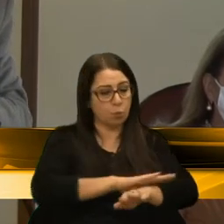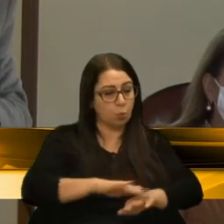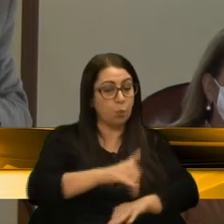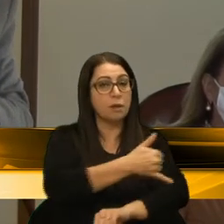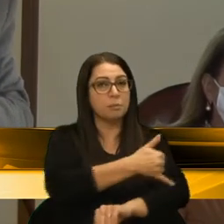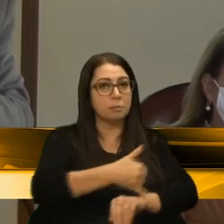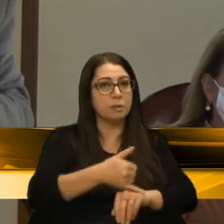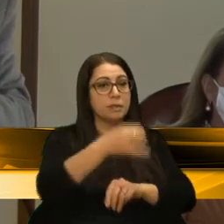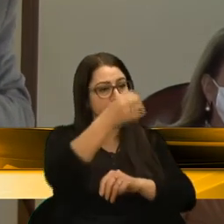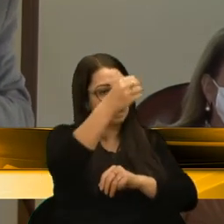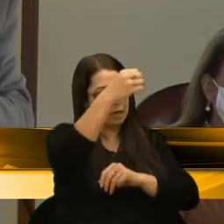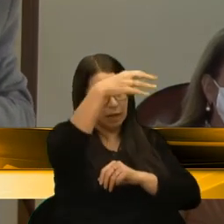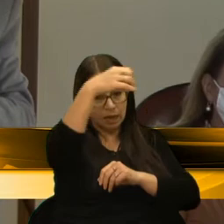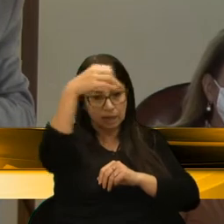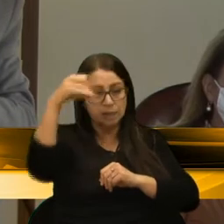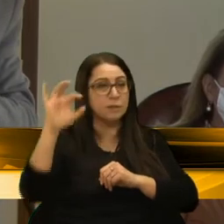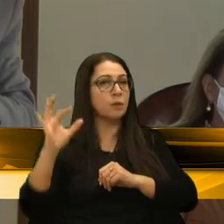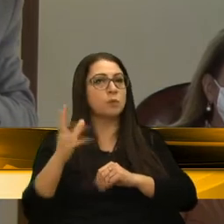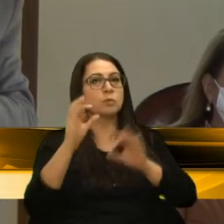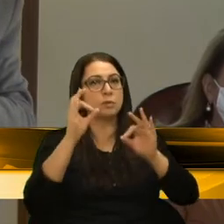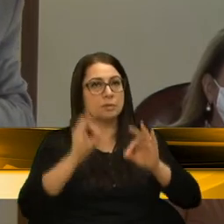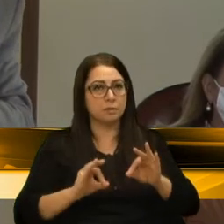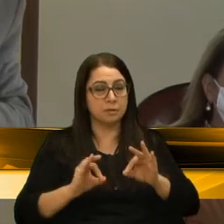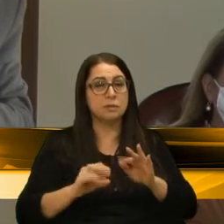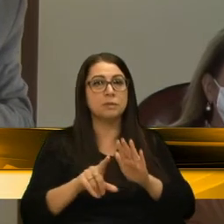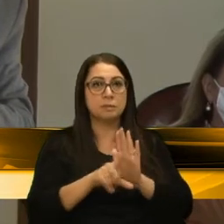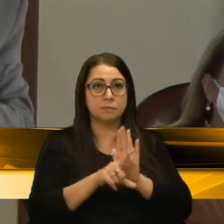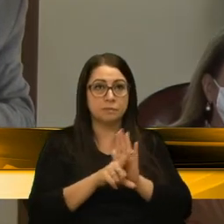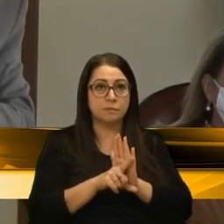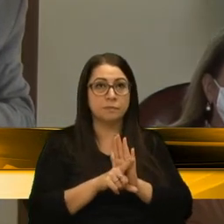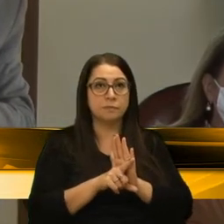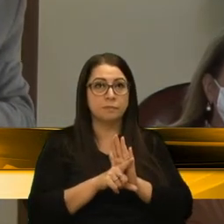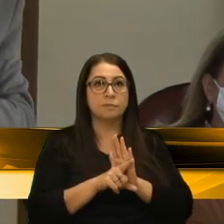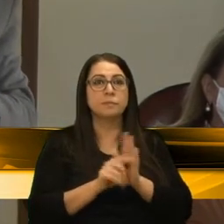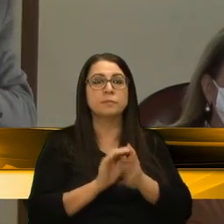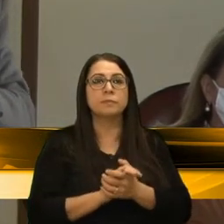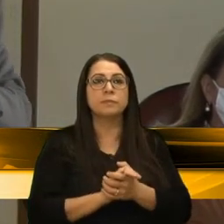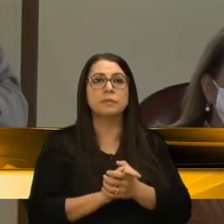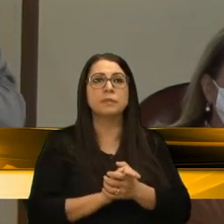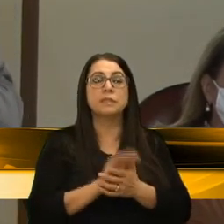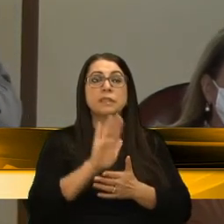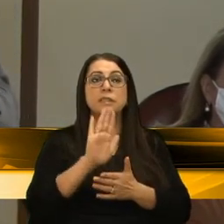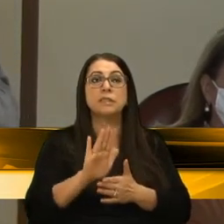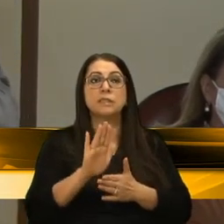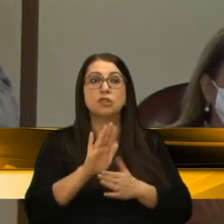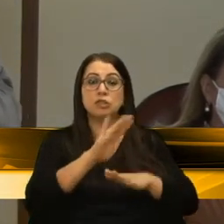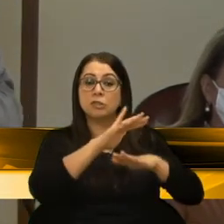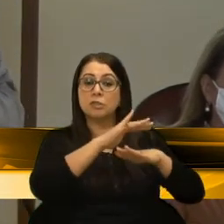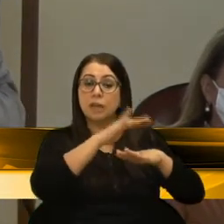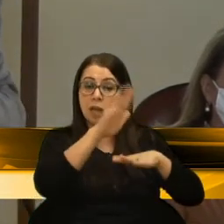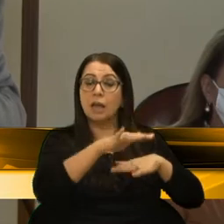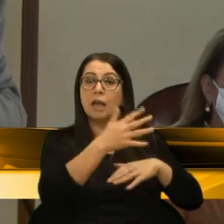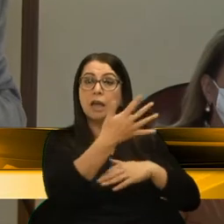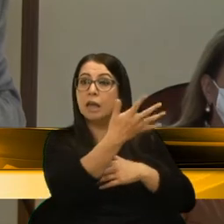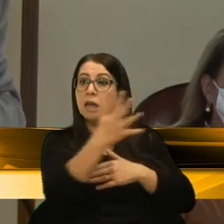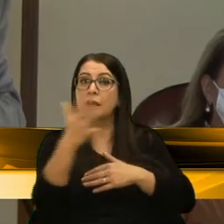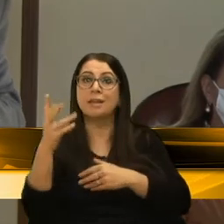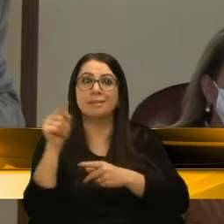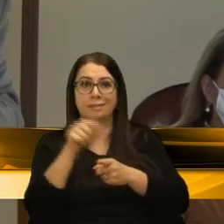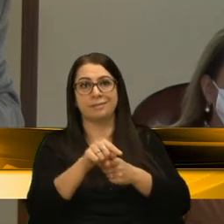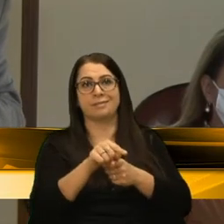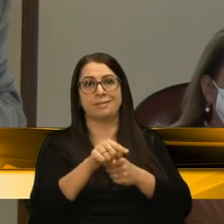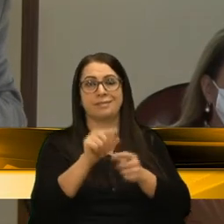instalação elétrica, tudo que manda a legislação do loteamento, e deixa a cobertura vegetal. Já